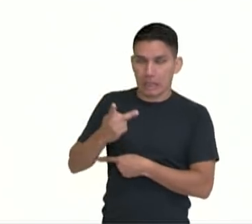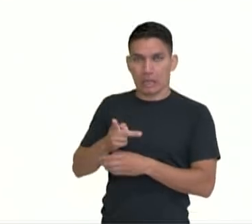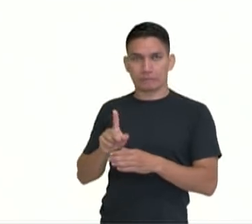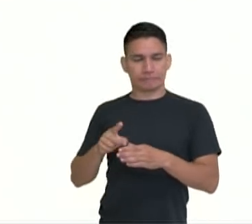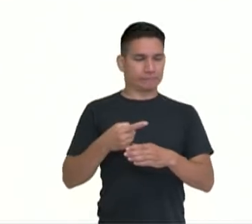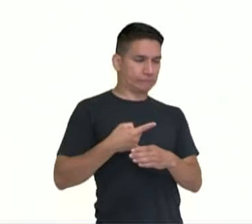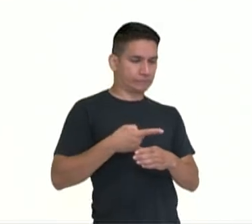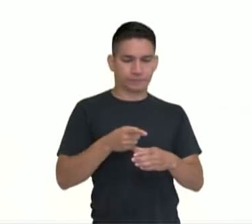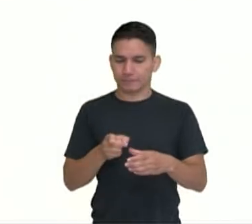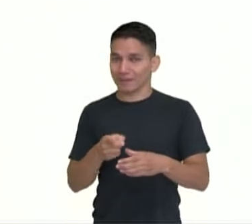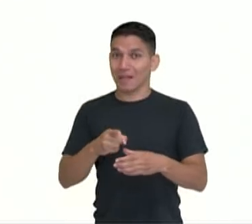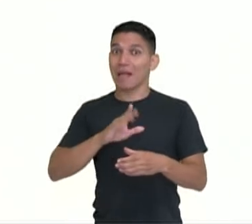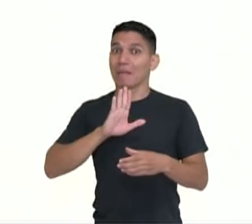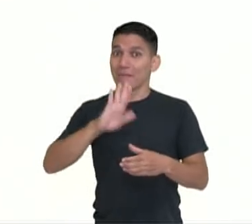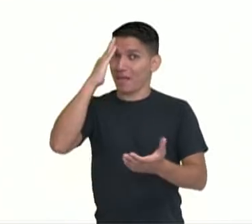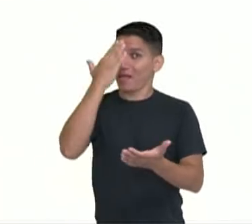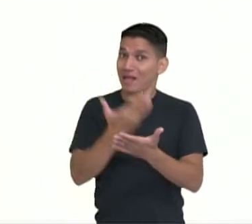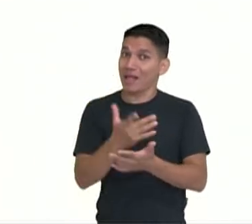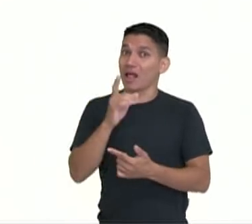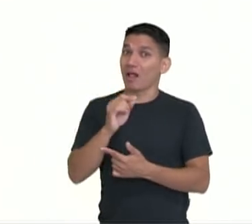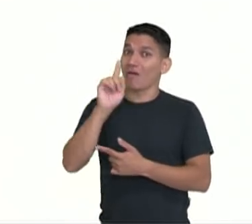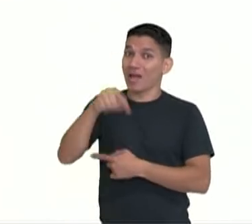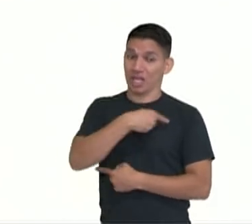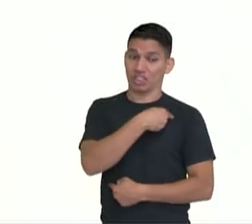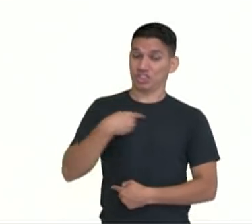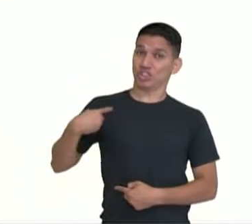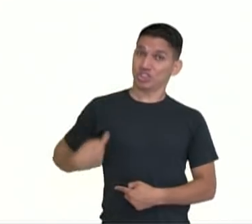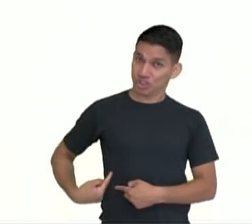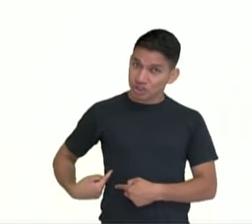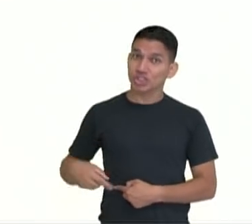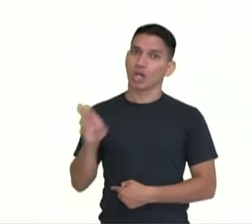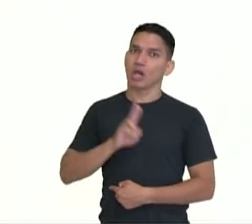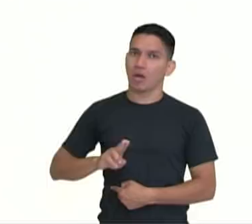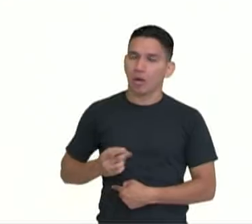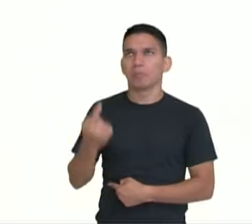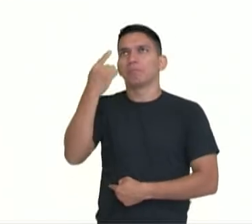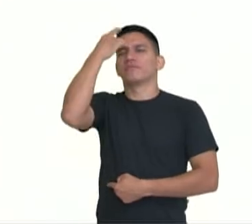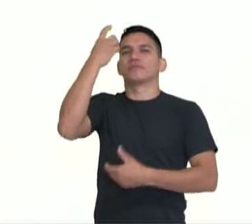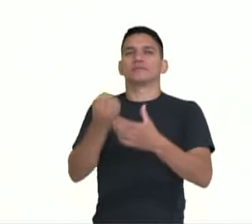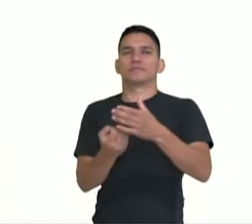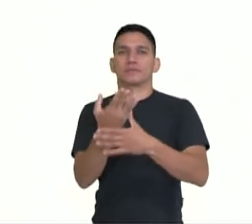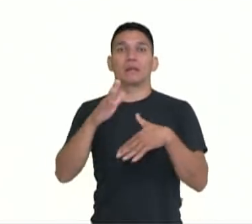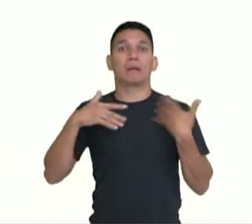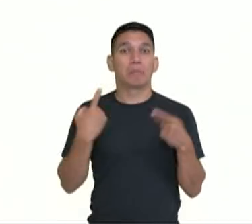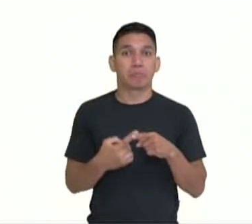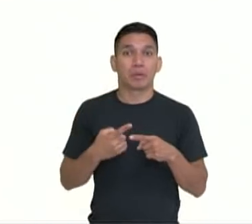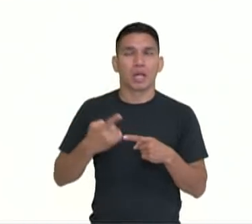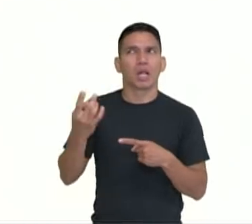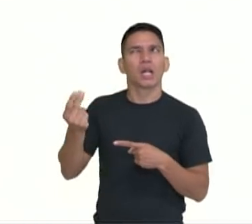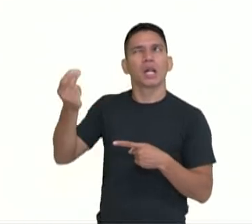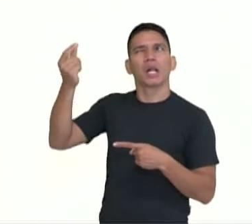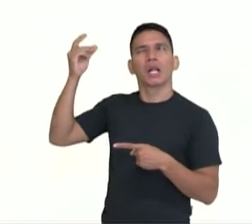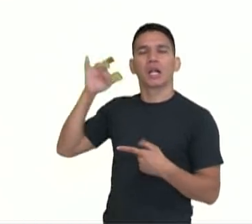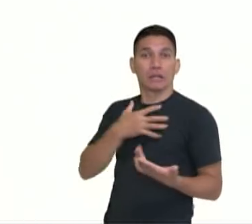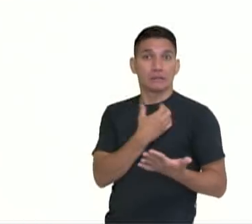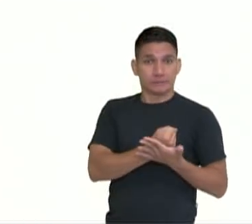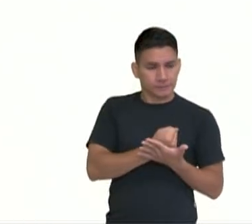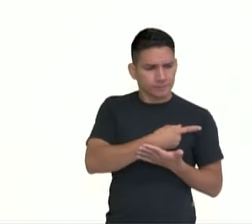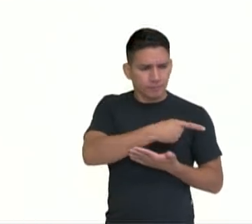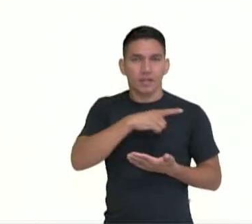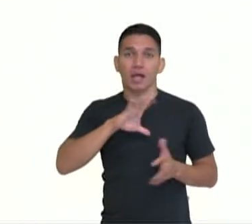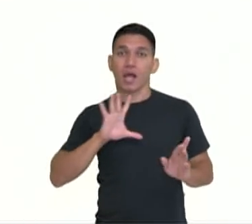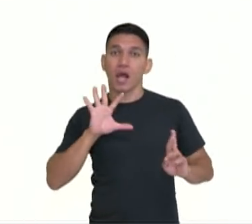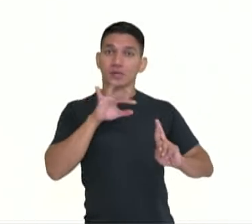mas acredita-se que foram os chineses. Então, as referências que nós temos é de que foram os chineses